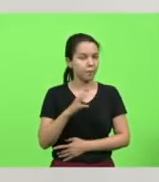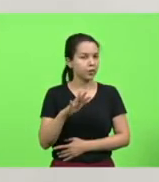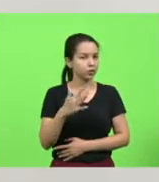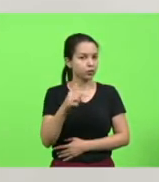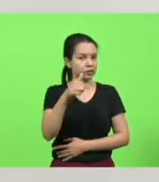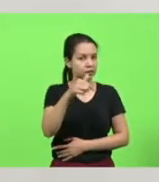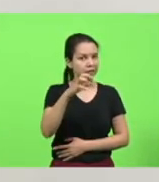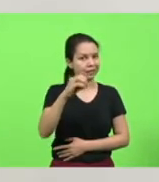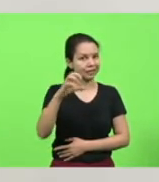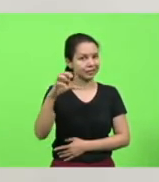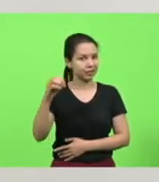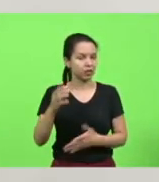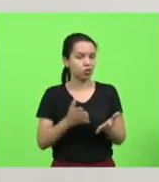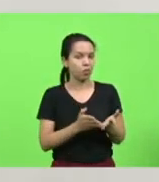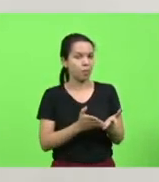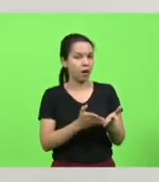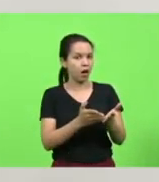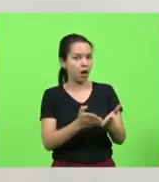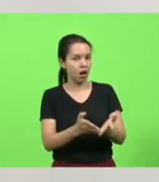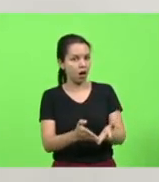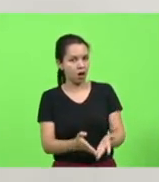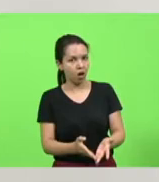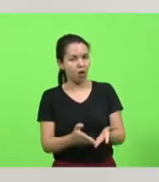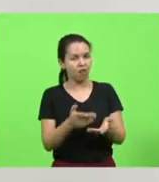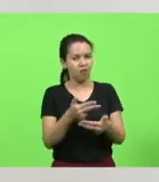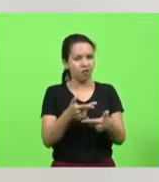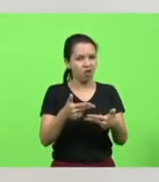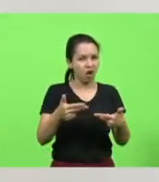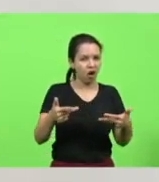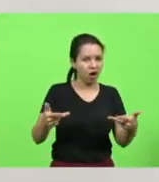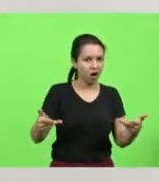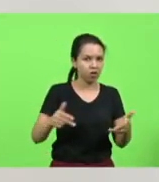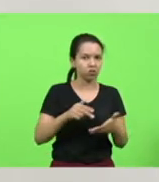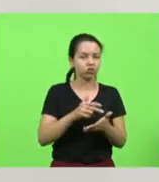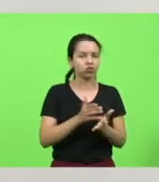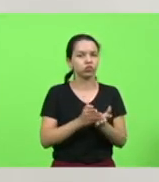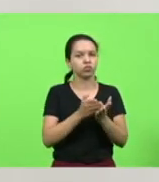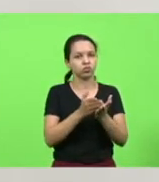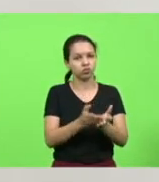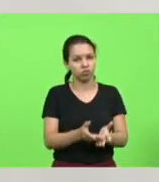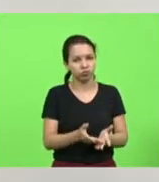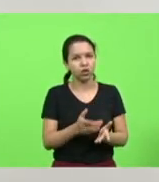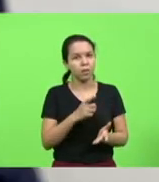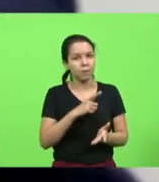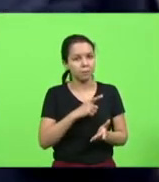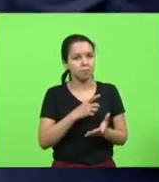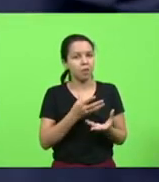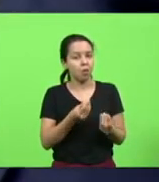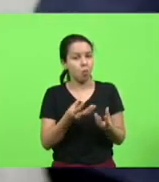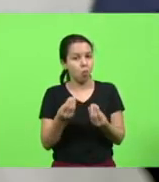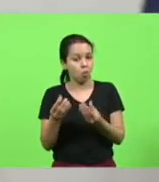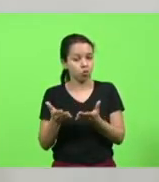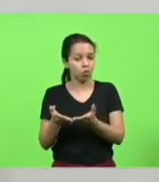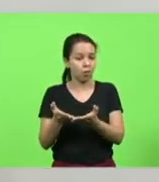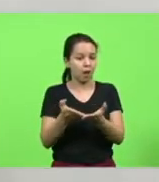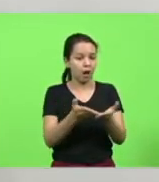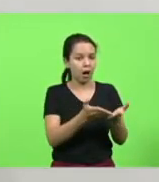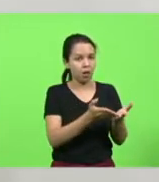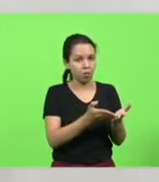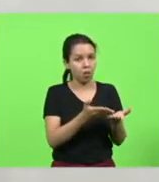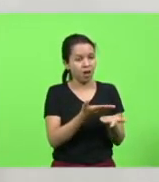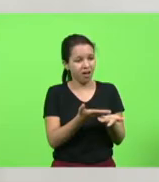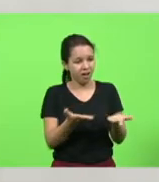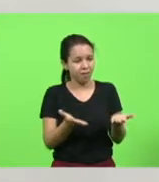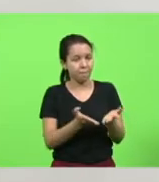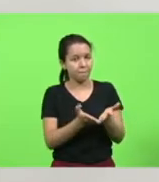700 barcos, traineiras, enfim, dos mais variados tipos de pesca, mas tem uma grande frota pesqueira. Esses barcos, a